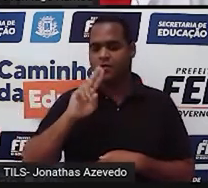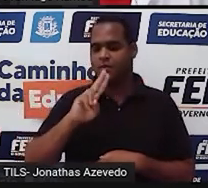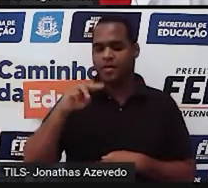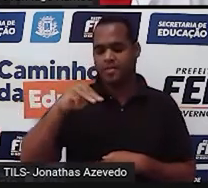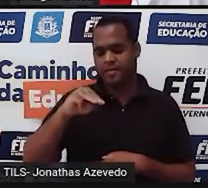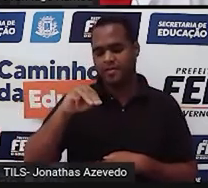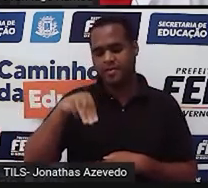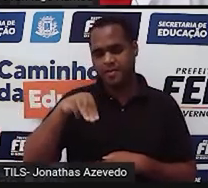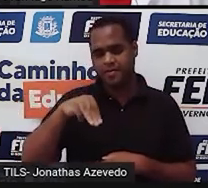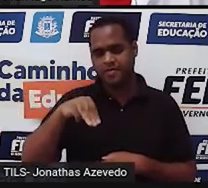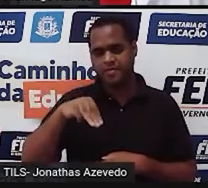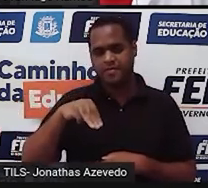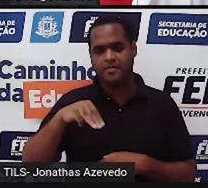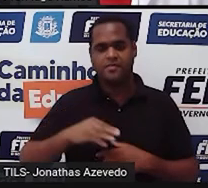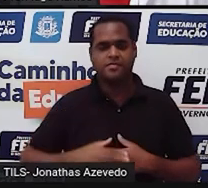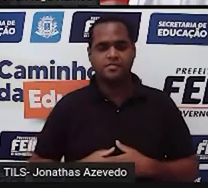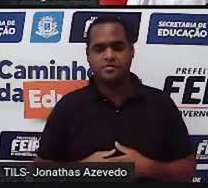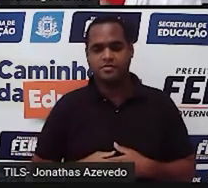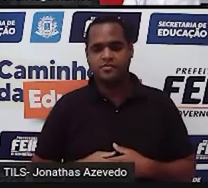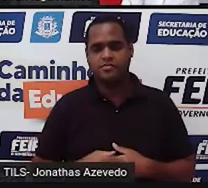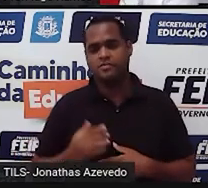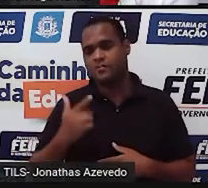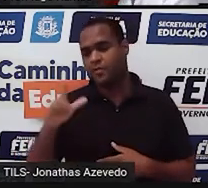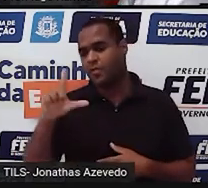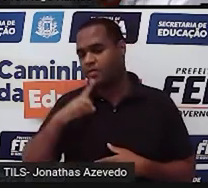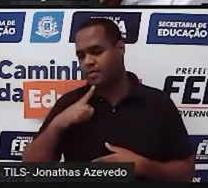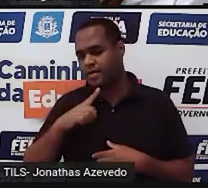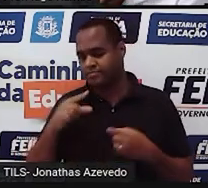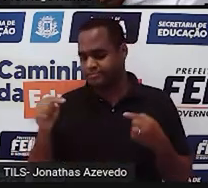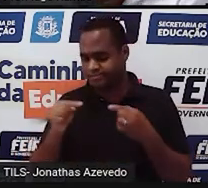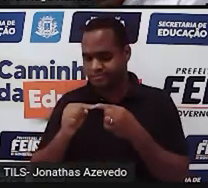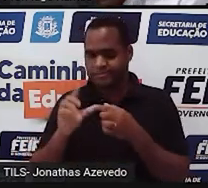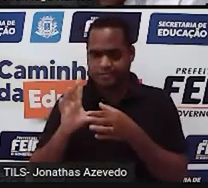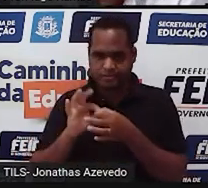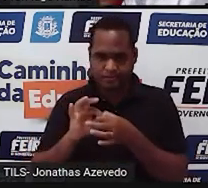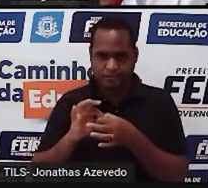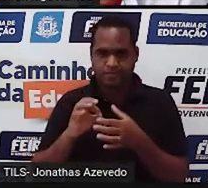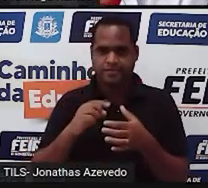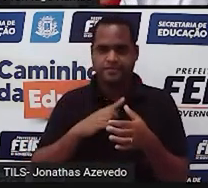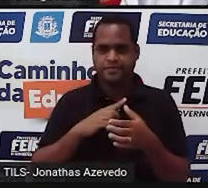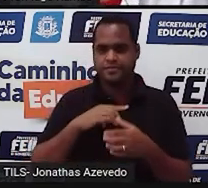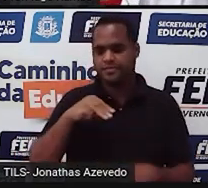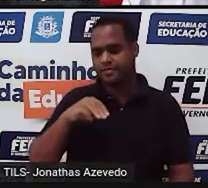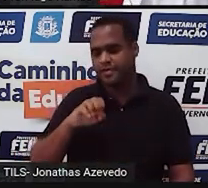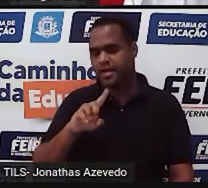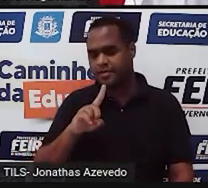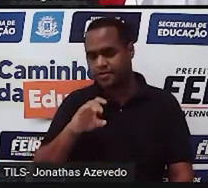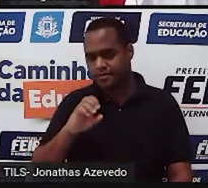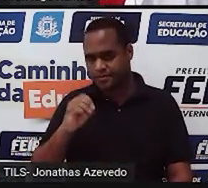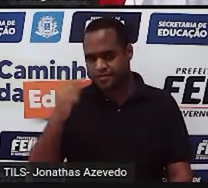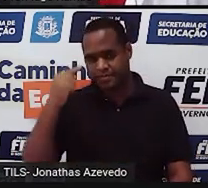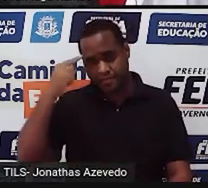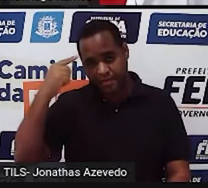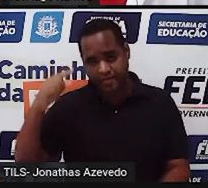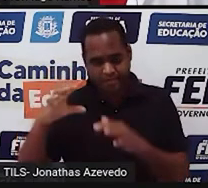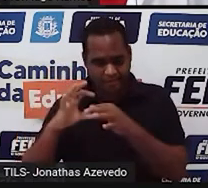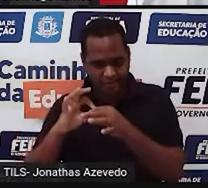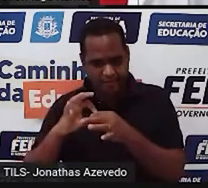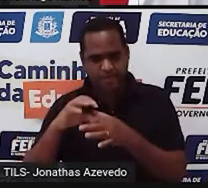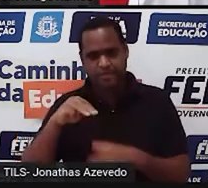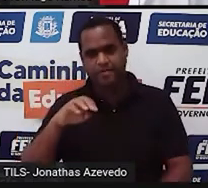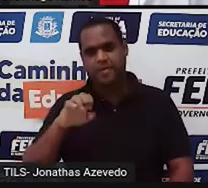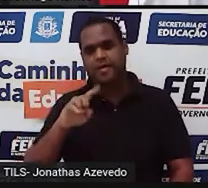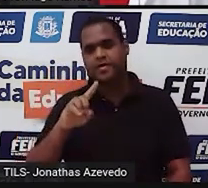Emily tá E além de cruzar no ponto médio além dessa reta vermelha cruzar no ponto médio